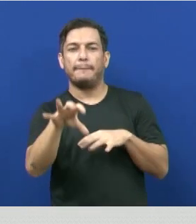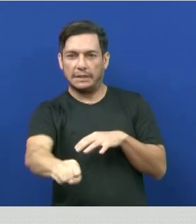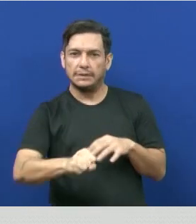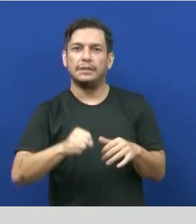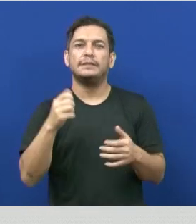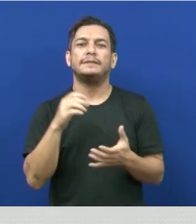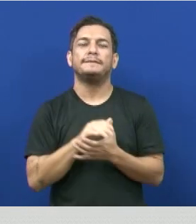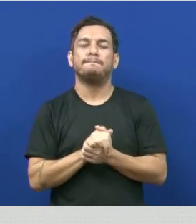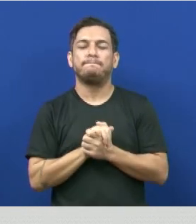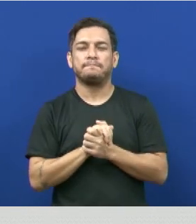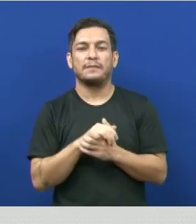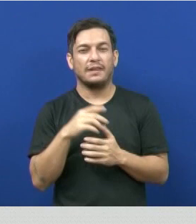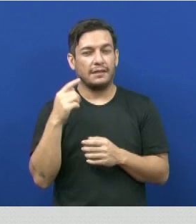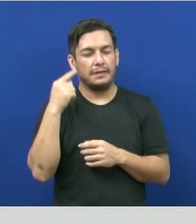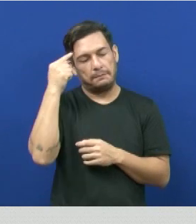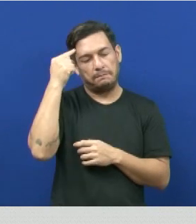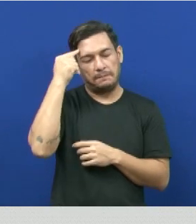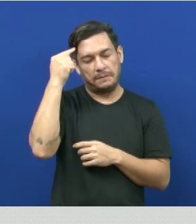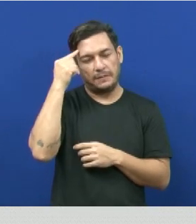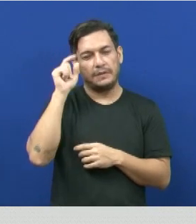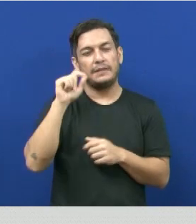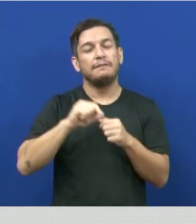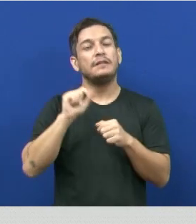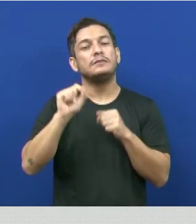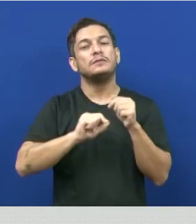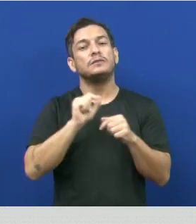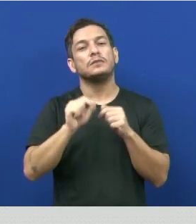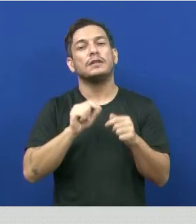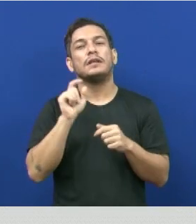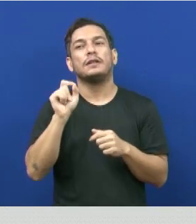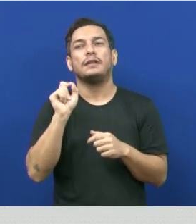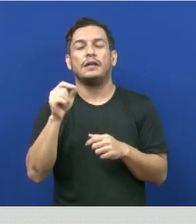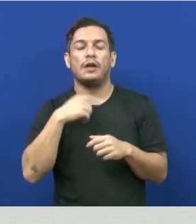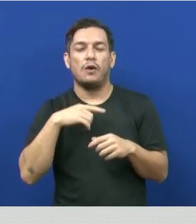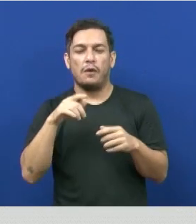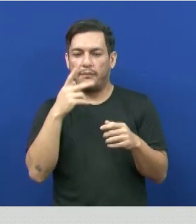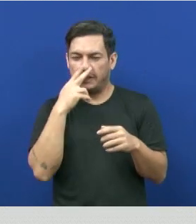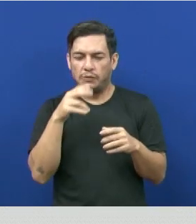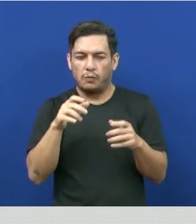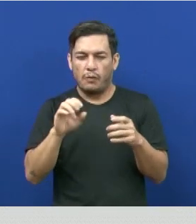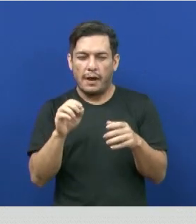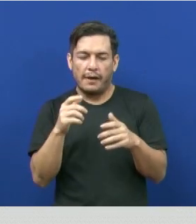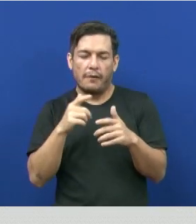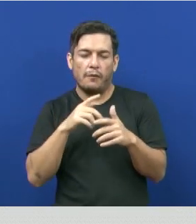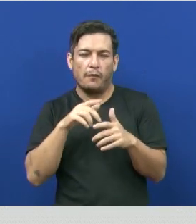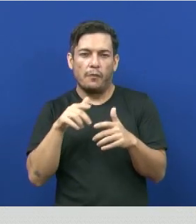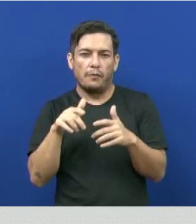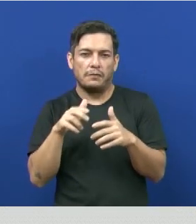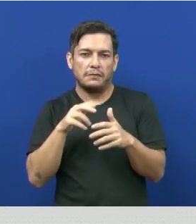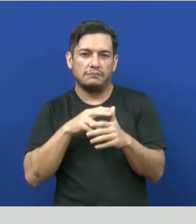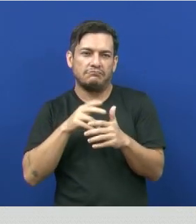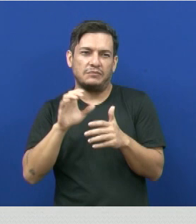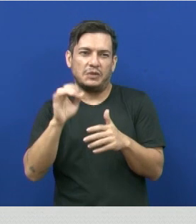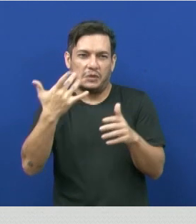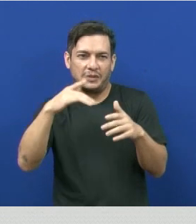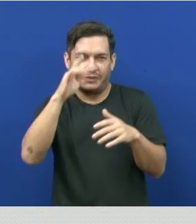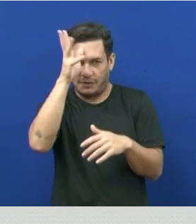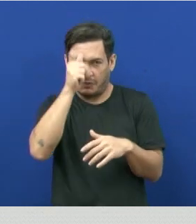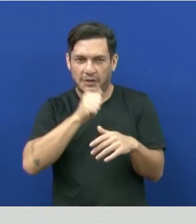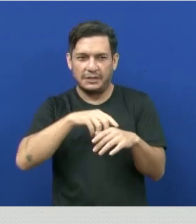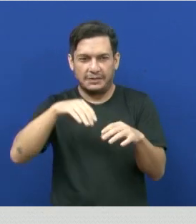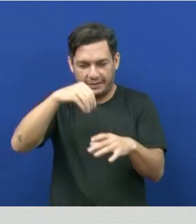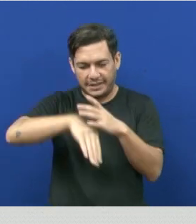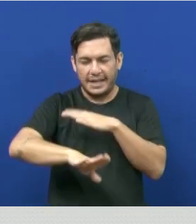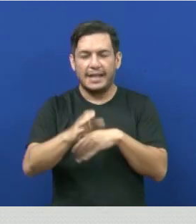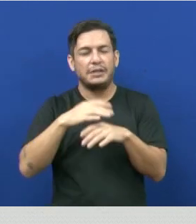esse miserável na cabeça dele ele fez um dispositivo no galinheiro e o galera coberto não dava para